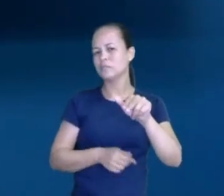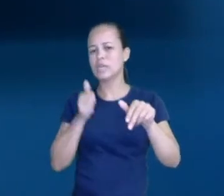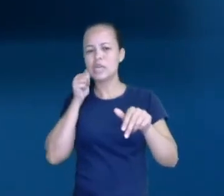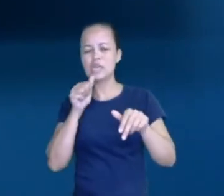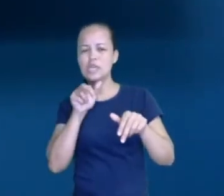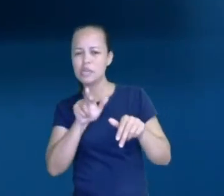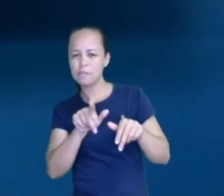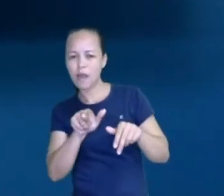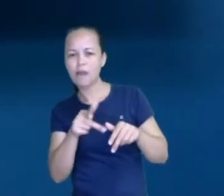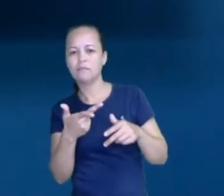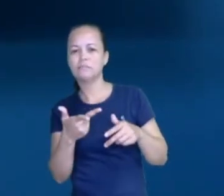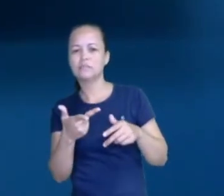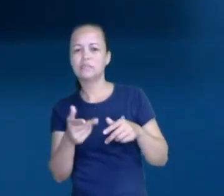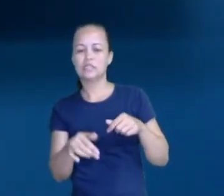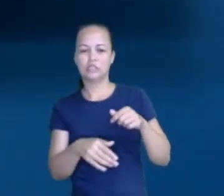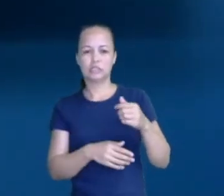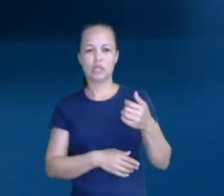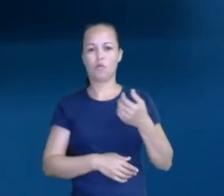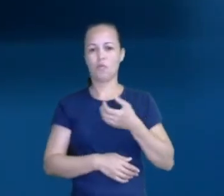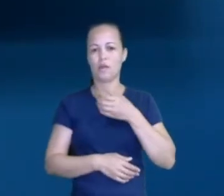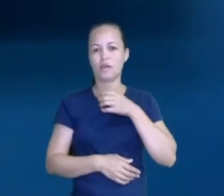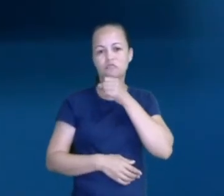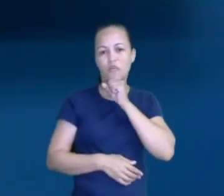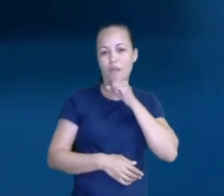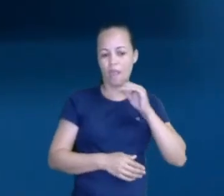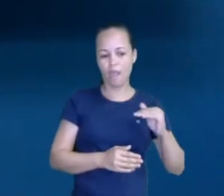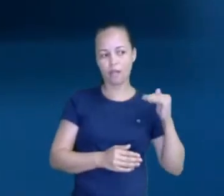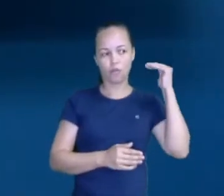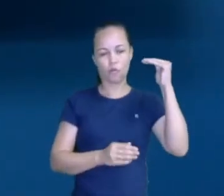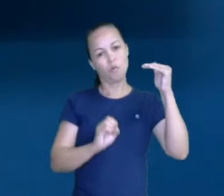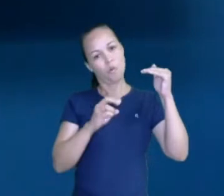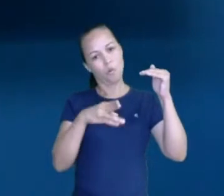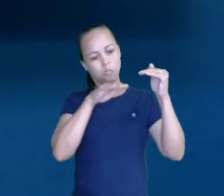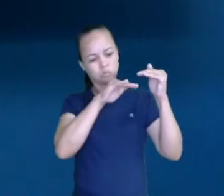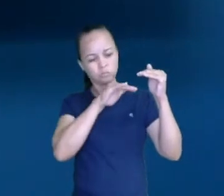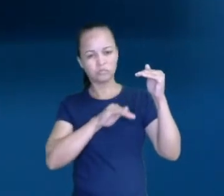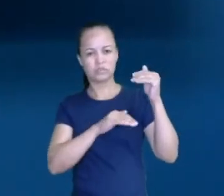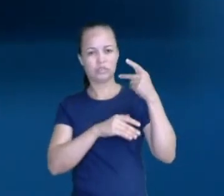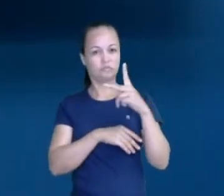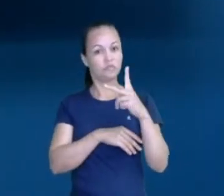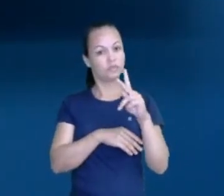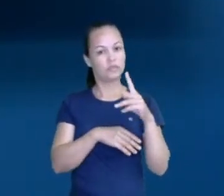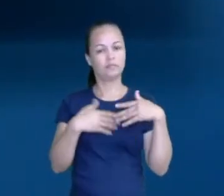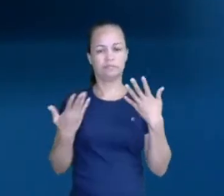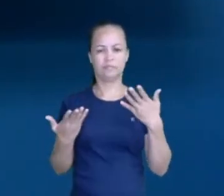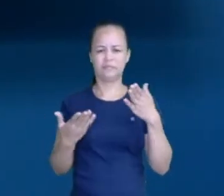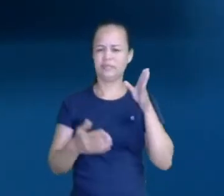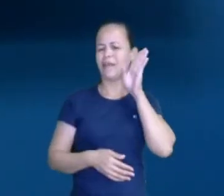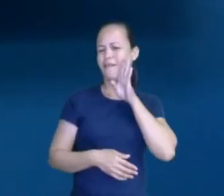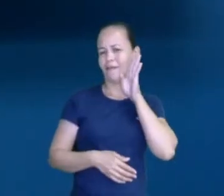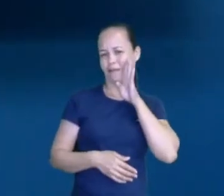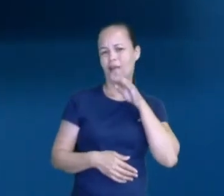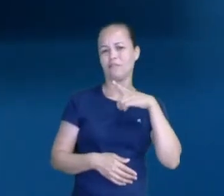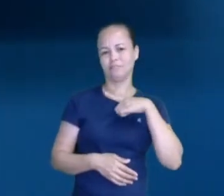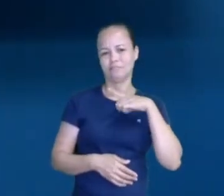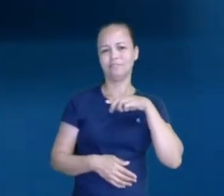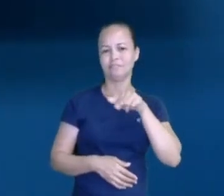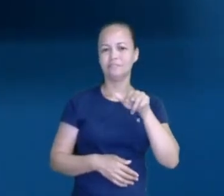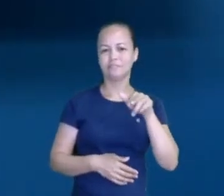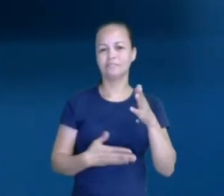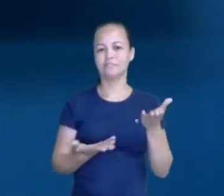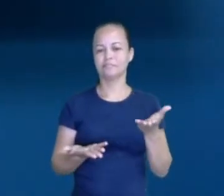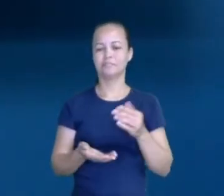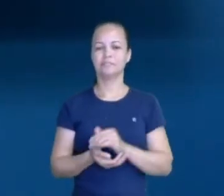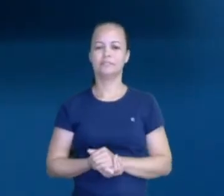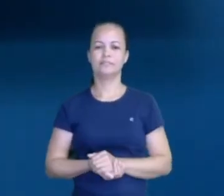mais velhos que você? Que legal ter irmão, né? Muito bem, crianças. Hoje a